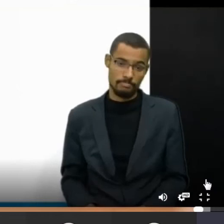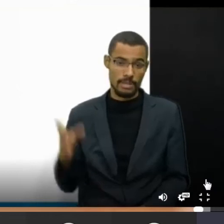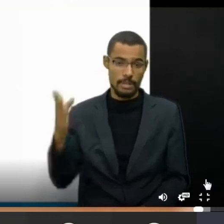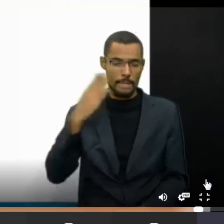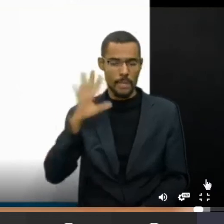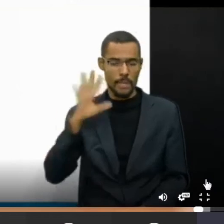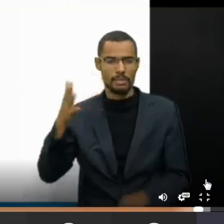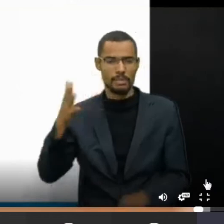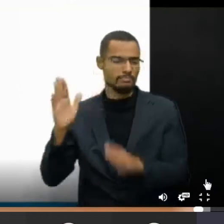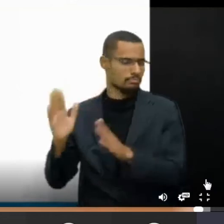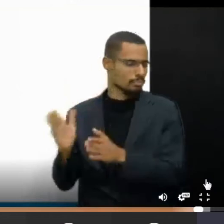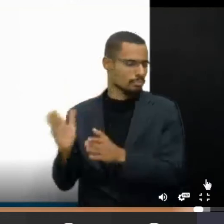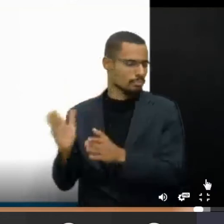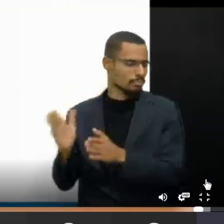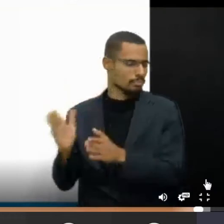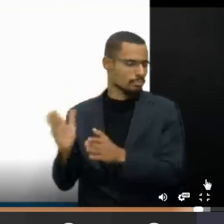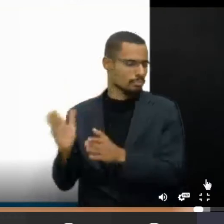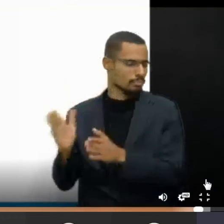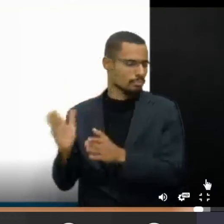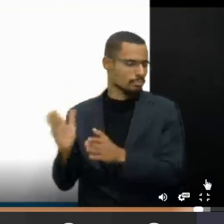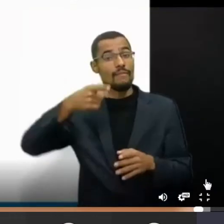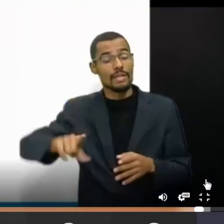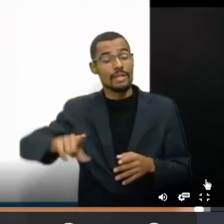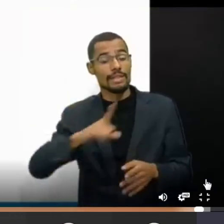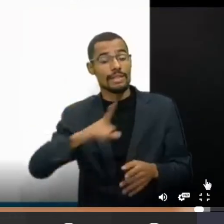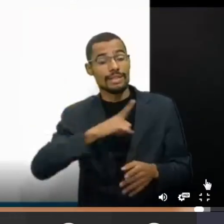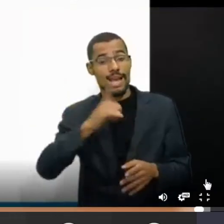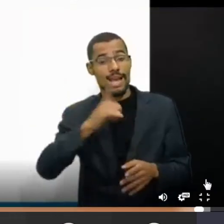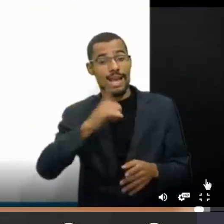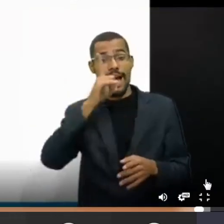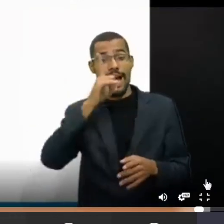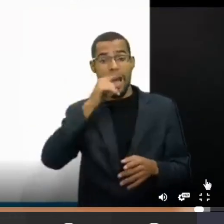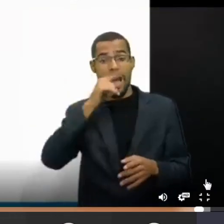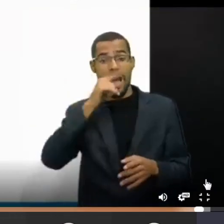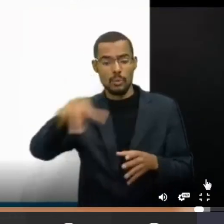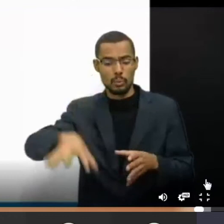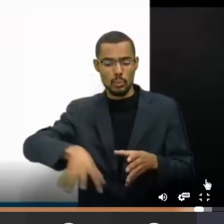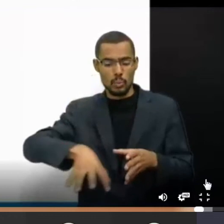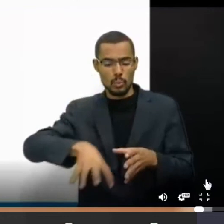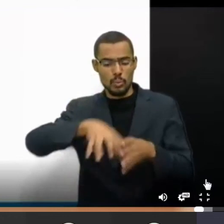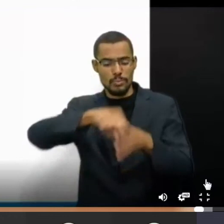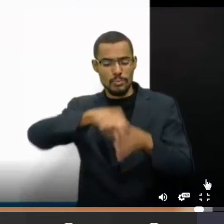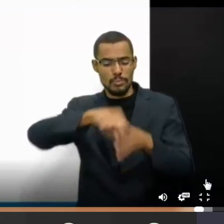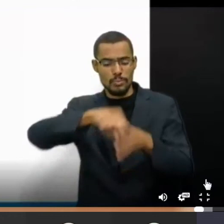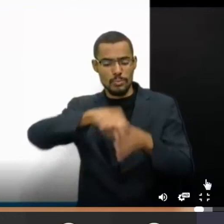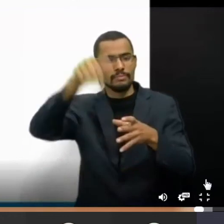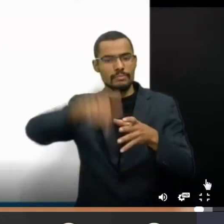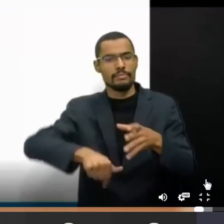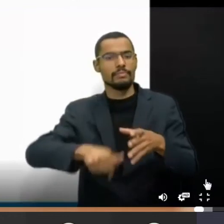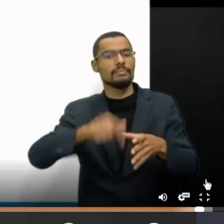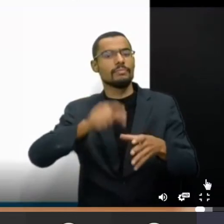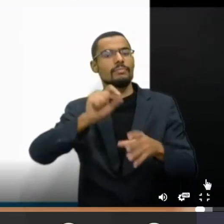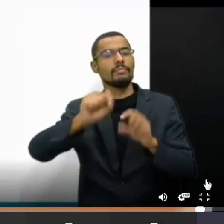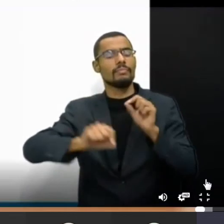Esse caminho percorrido, o restante de água que havia para ser absorvido vai